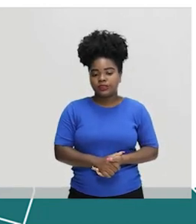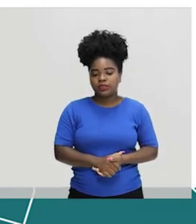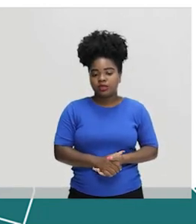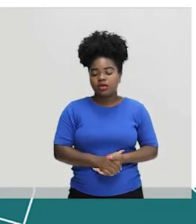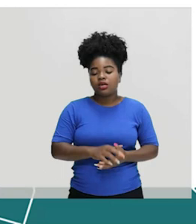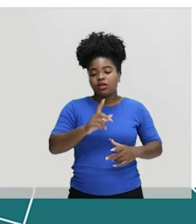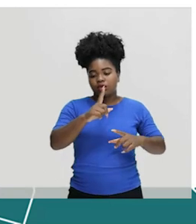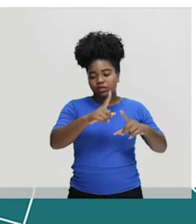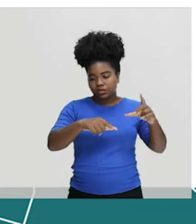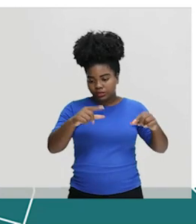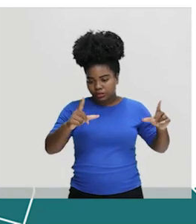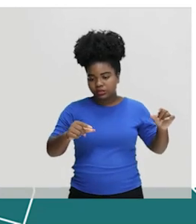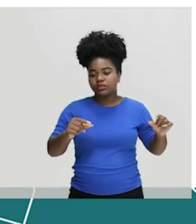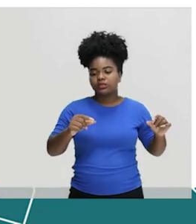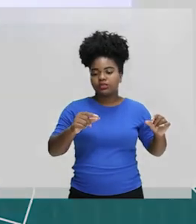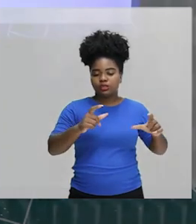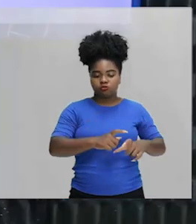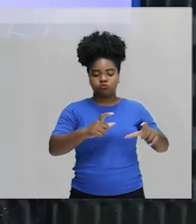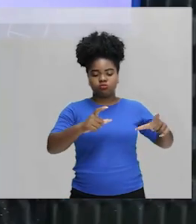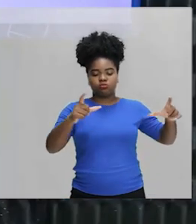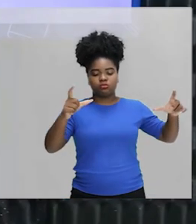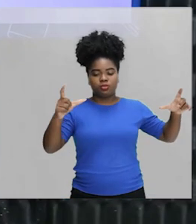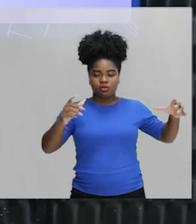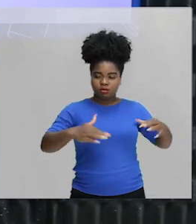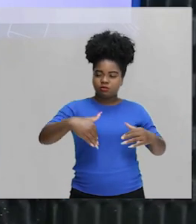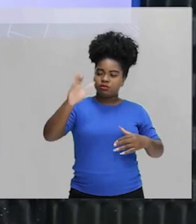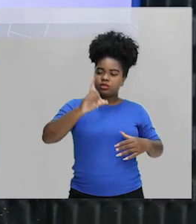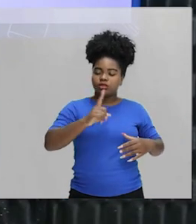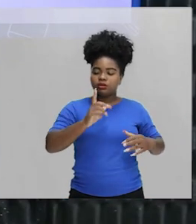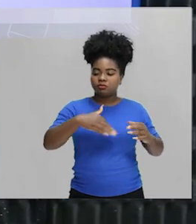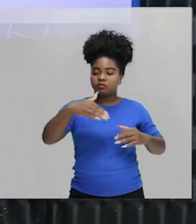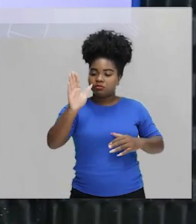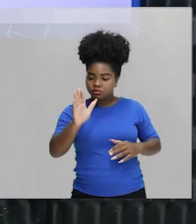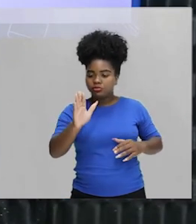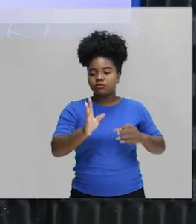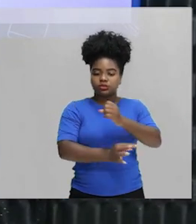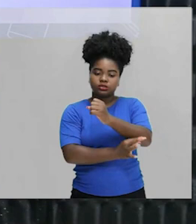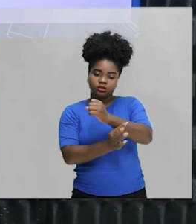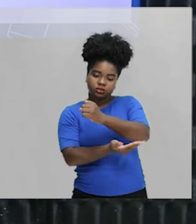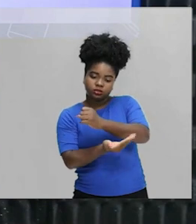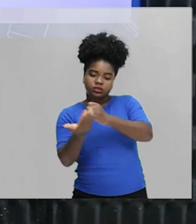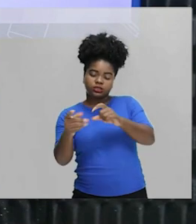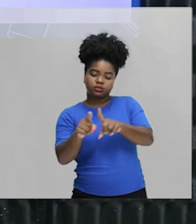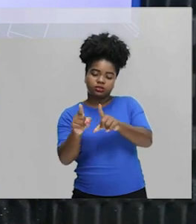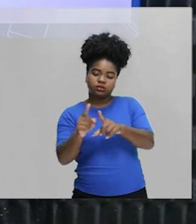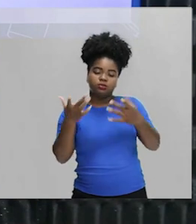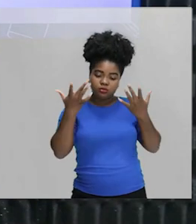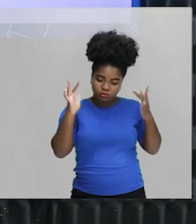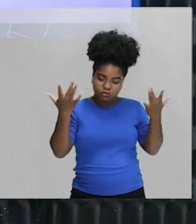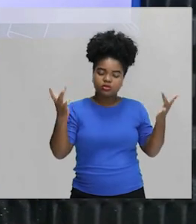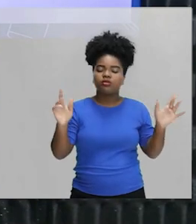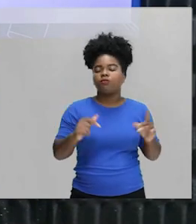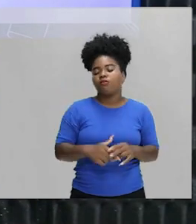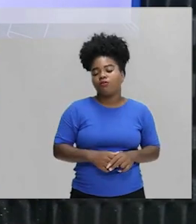tamanho certo terá maior temperatura e maior brio certo então as estrelas maiores